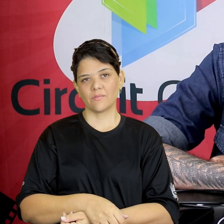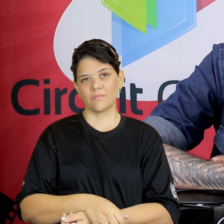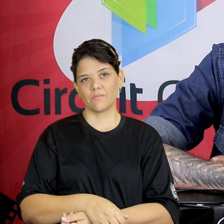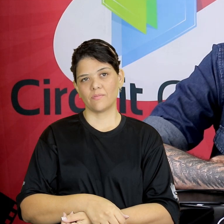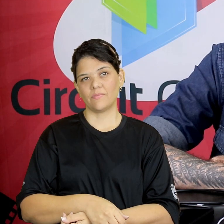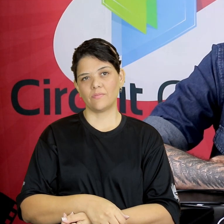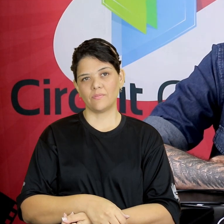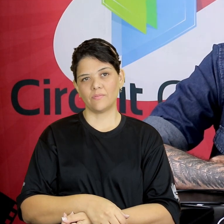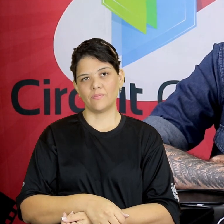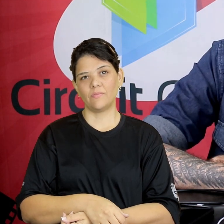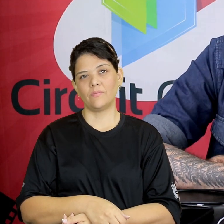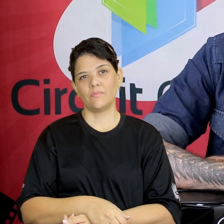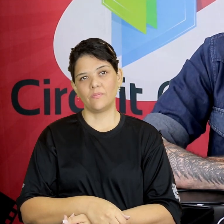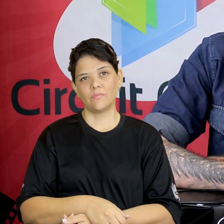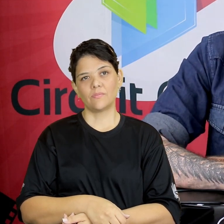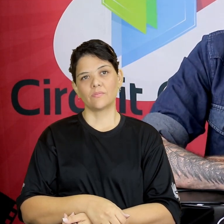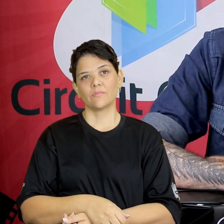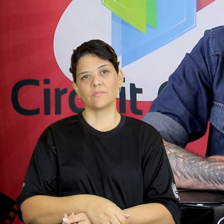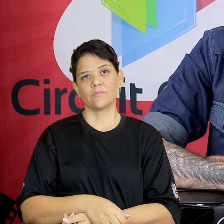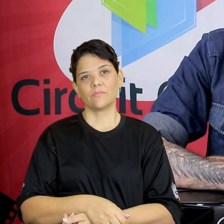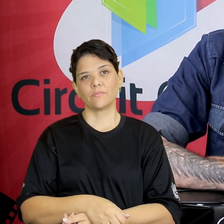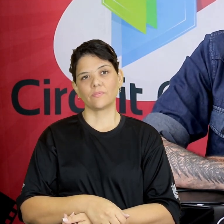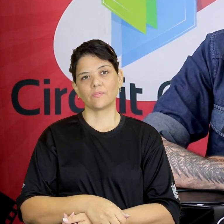Premiere foi pro saco. Tá.